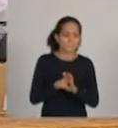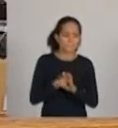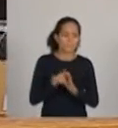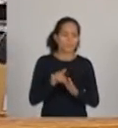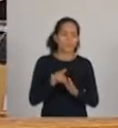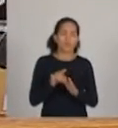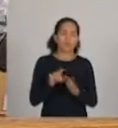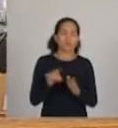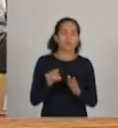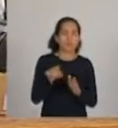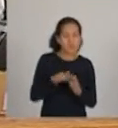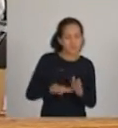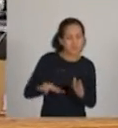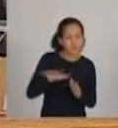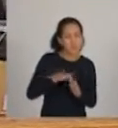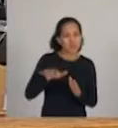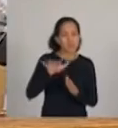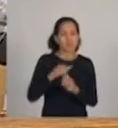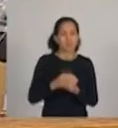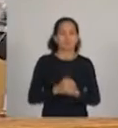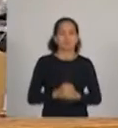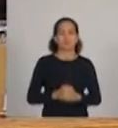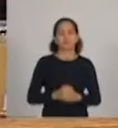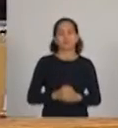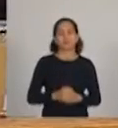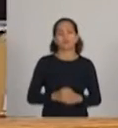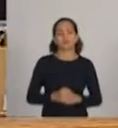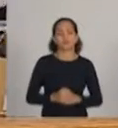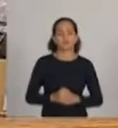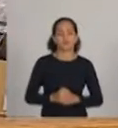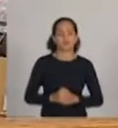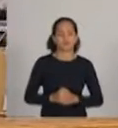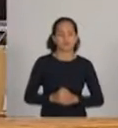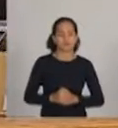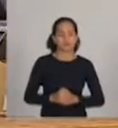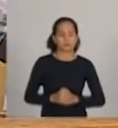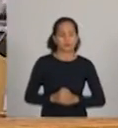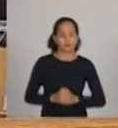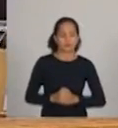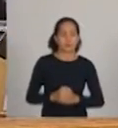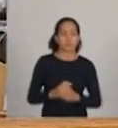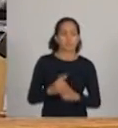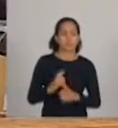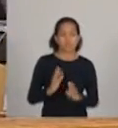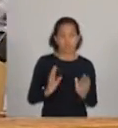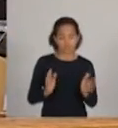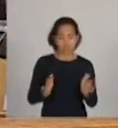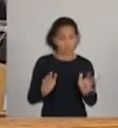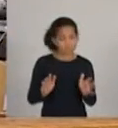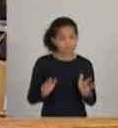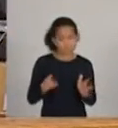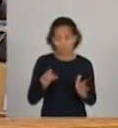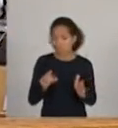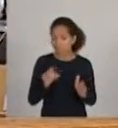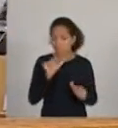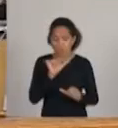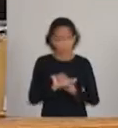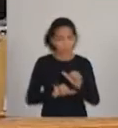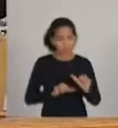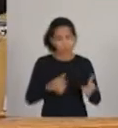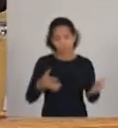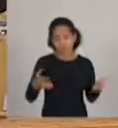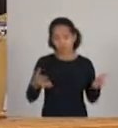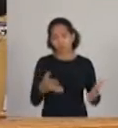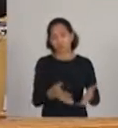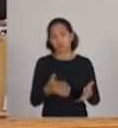PDCA. Está na hora, governador. Melhor dizendo, já passou da hora de rodar o PDCA